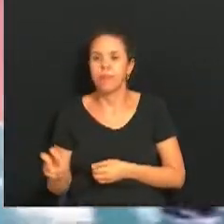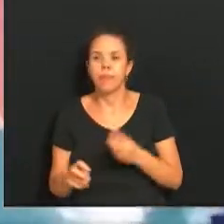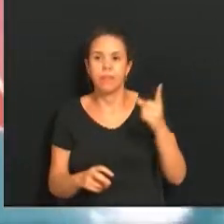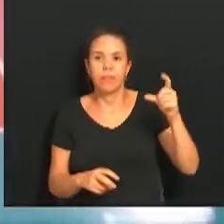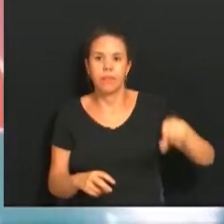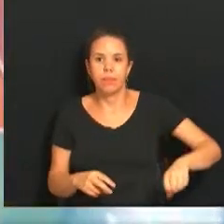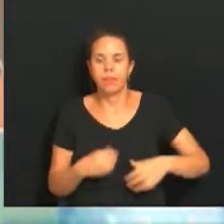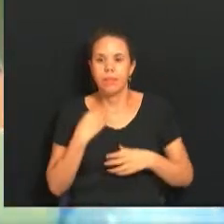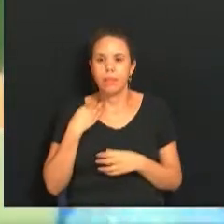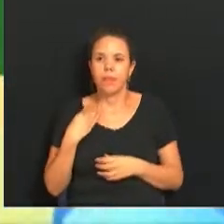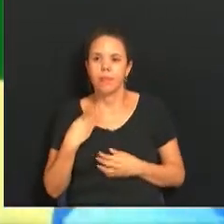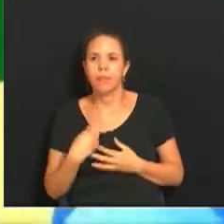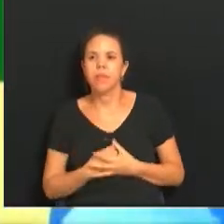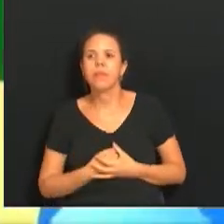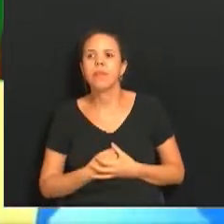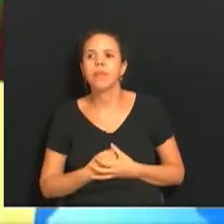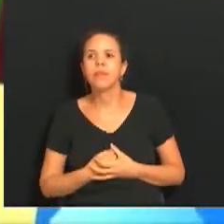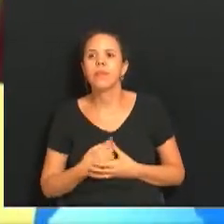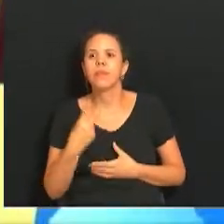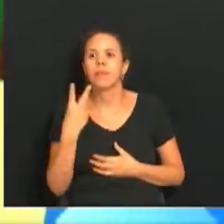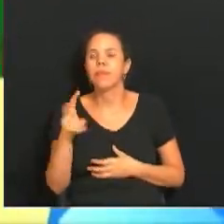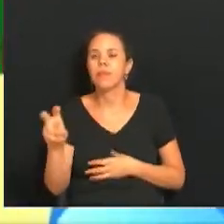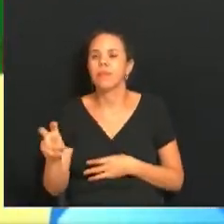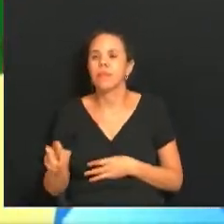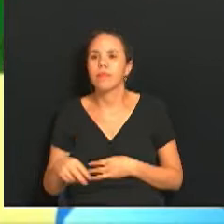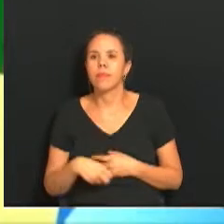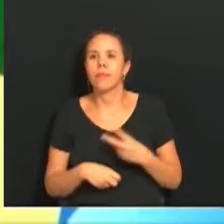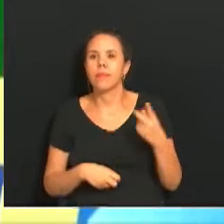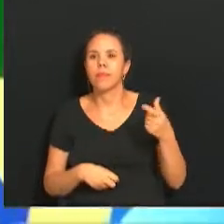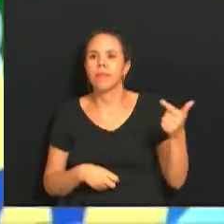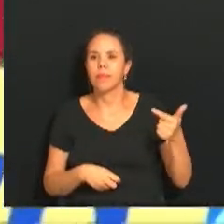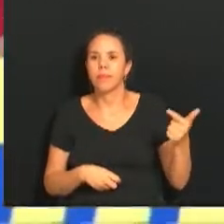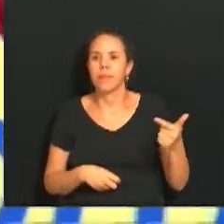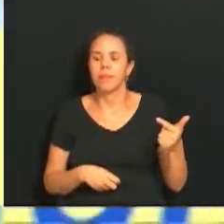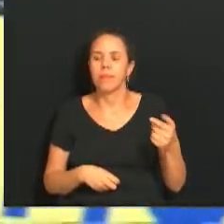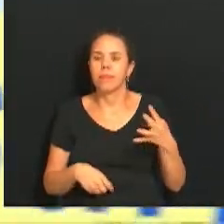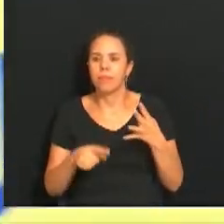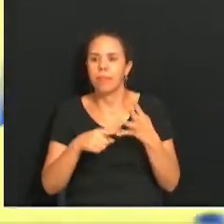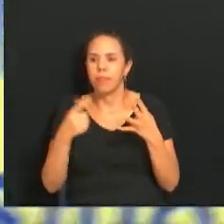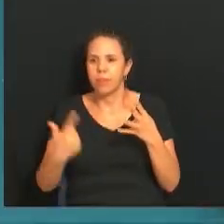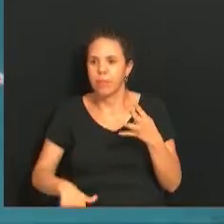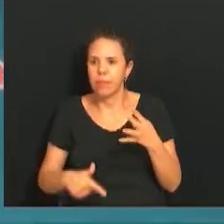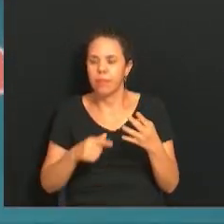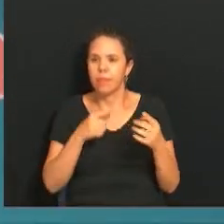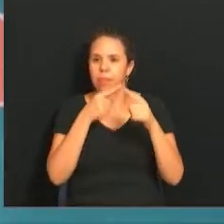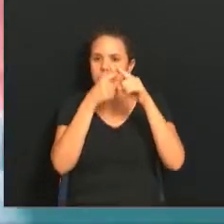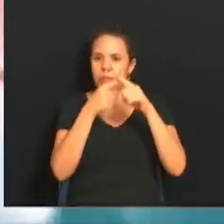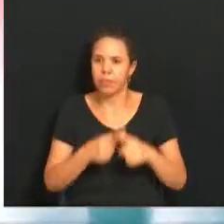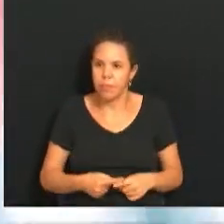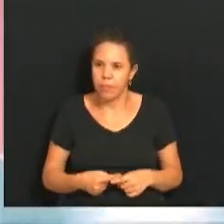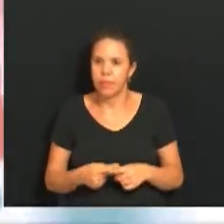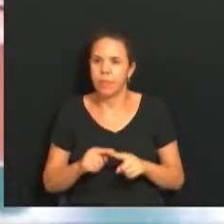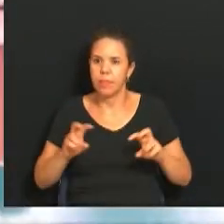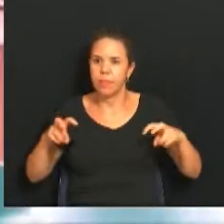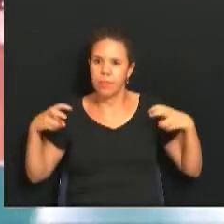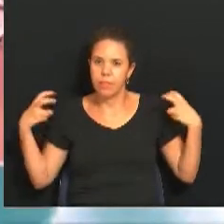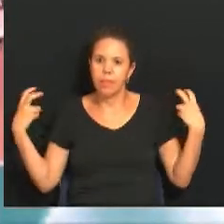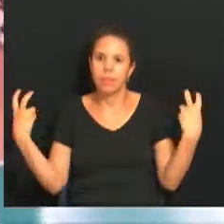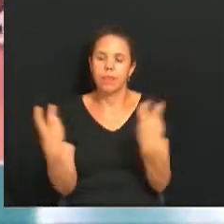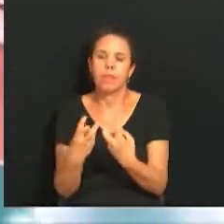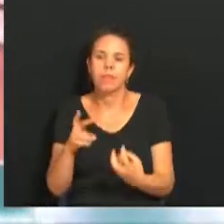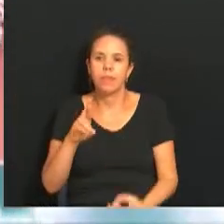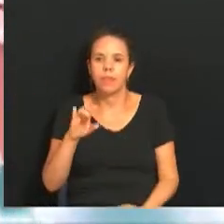25-19 e 25-22 no quarto e último set, no ginásio do Riacho,